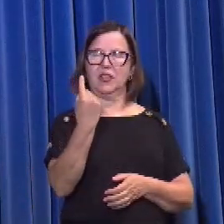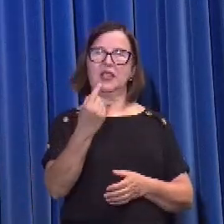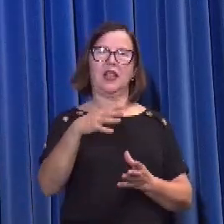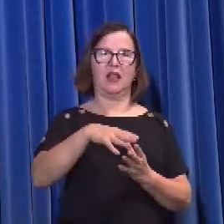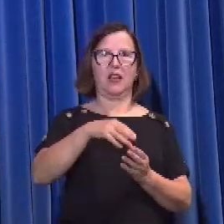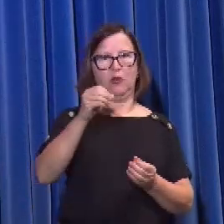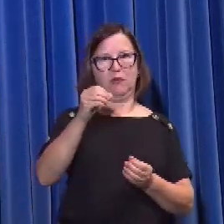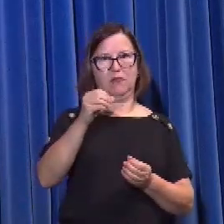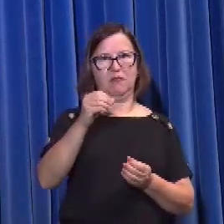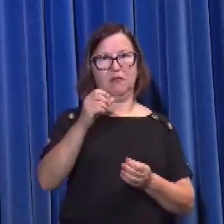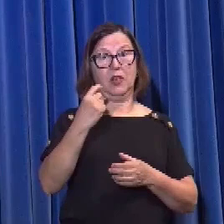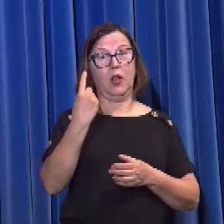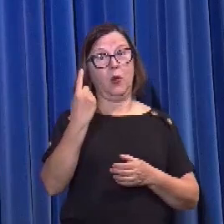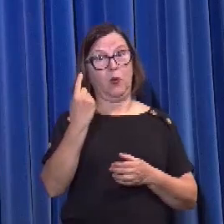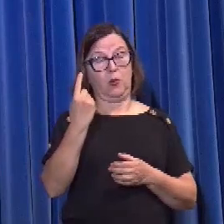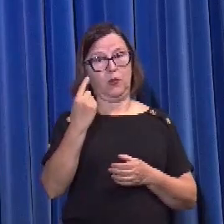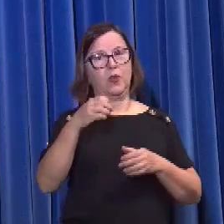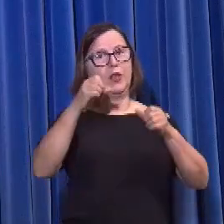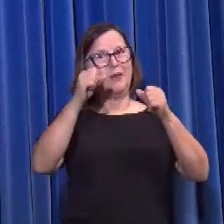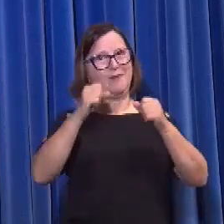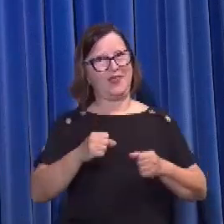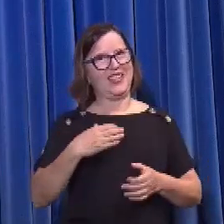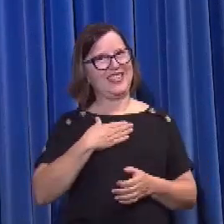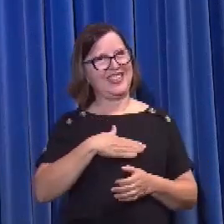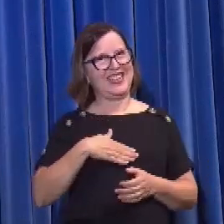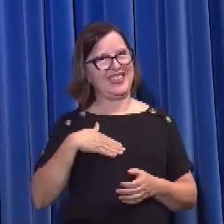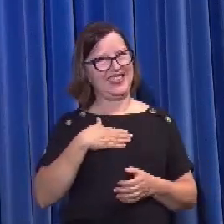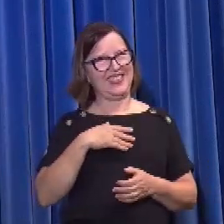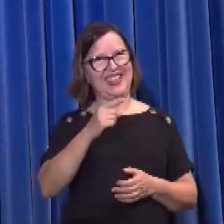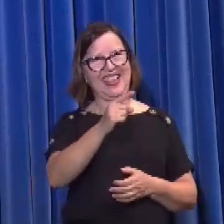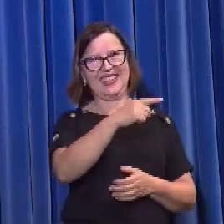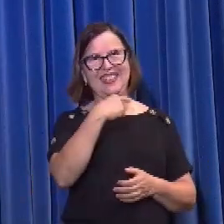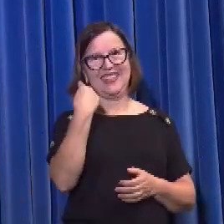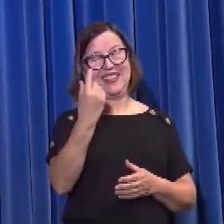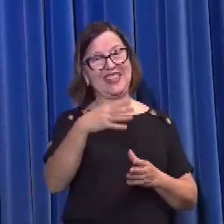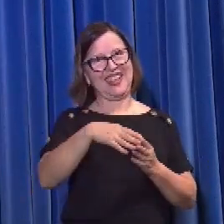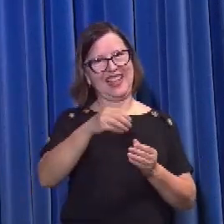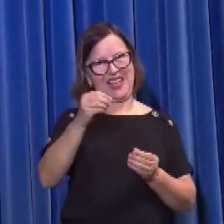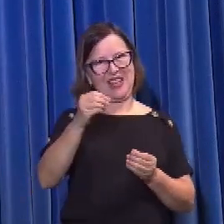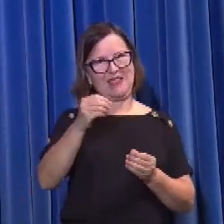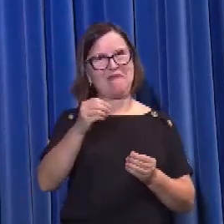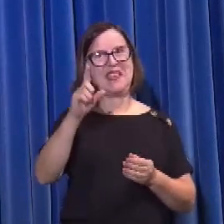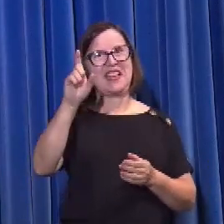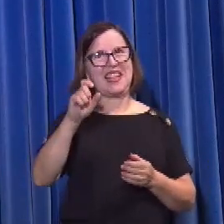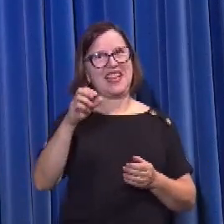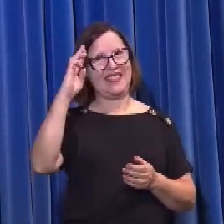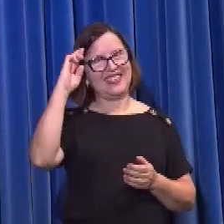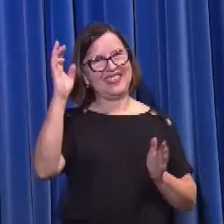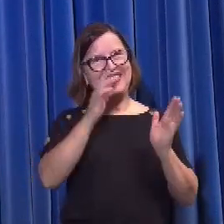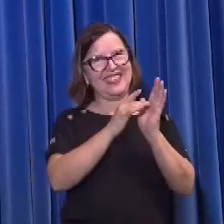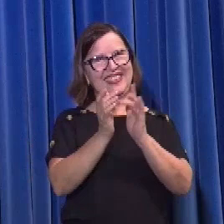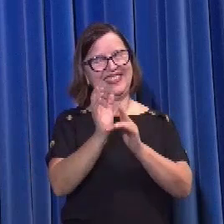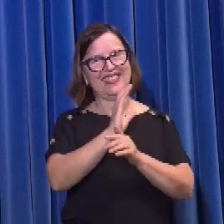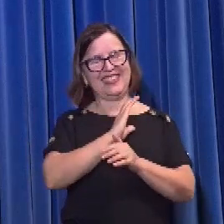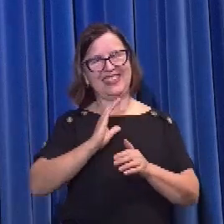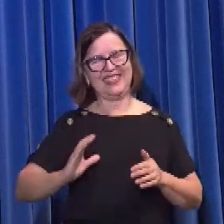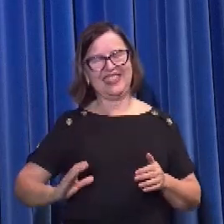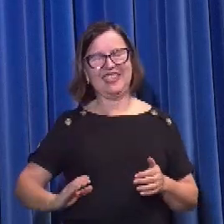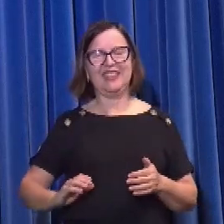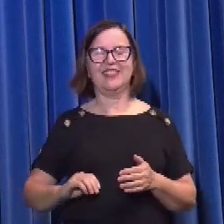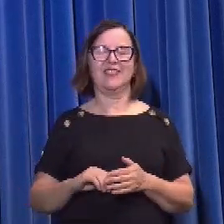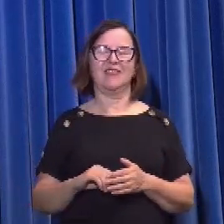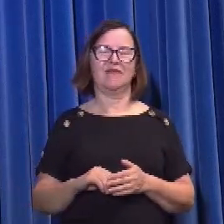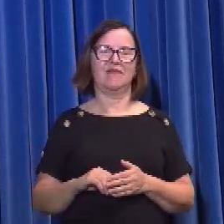é a pessoa do Senhor Jesus Cristo. É Ele que vai dar sentido para nós. A vida dele. Então, mais cedo ou